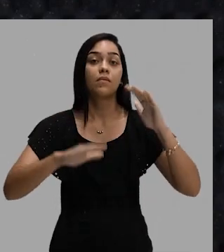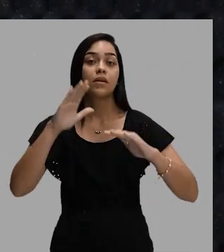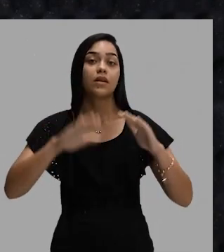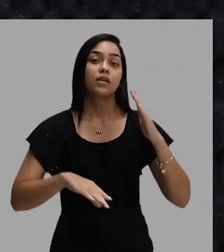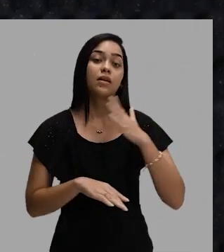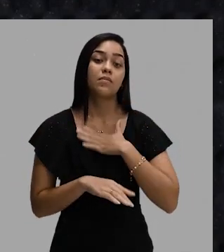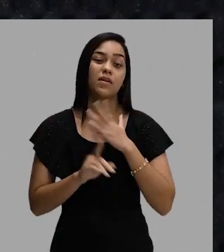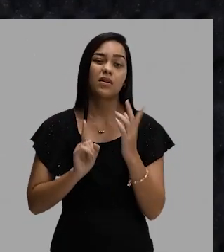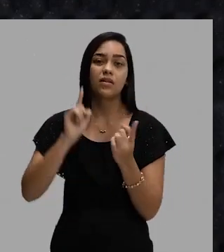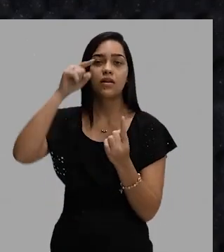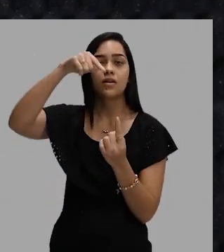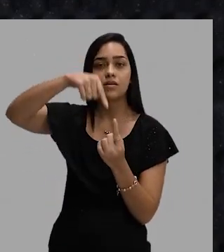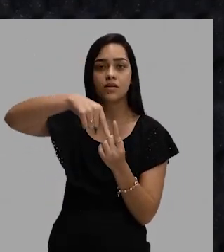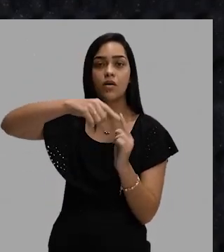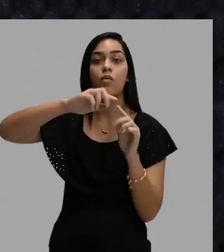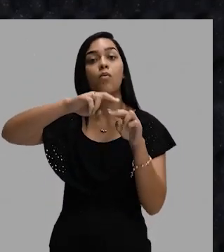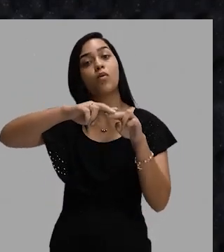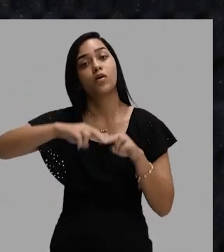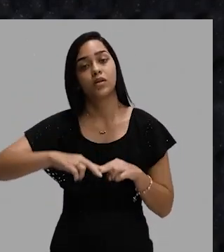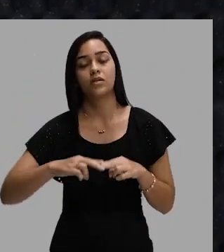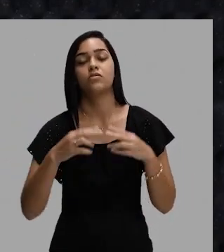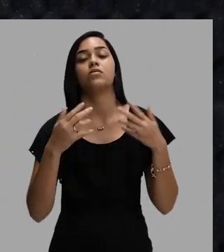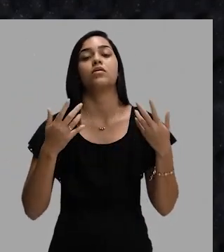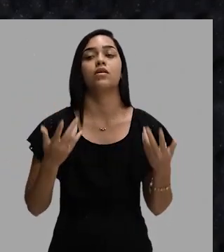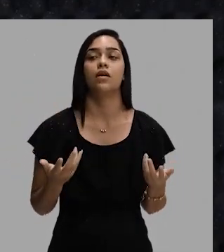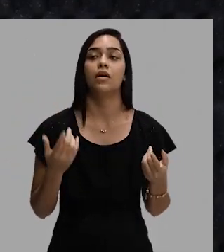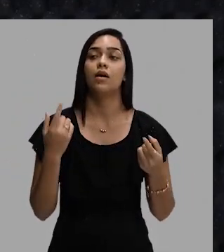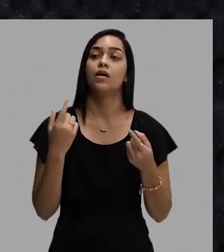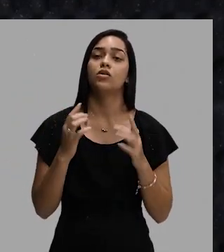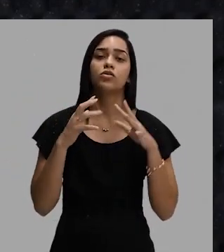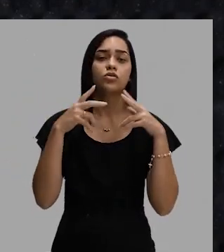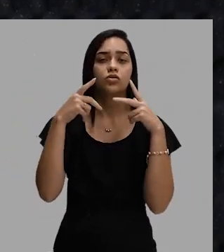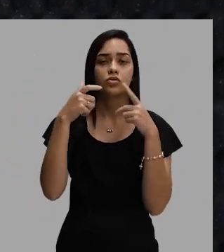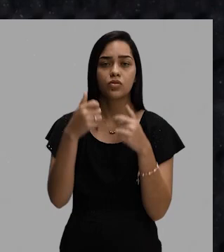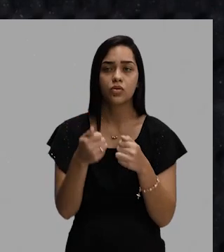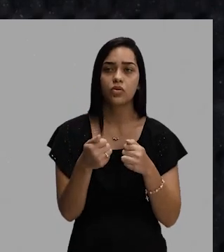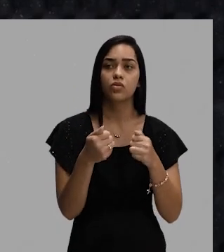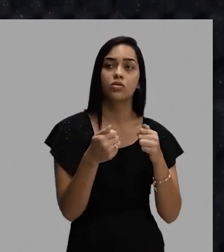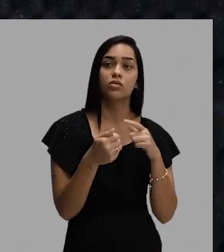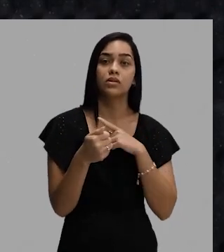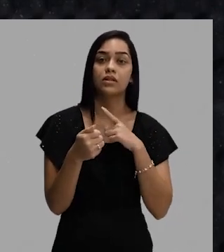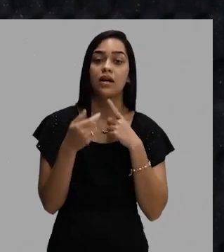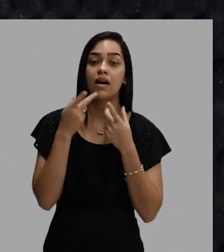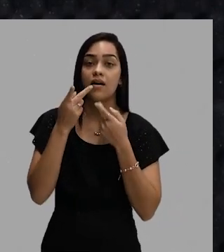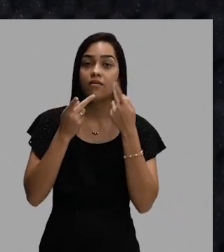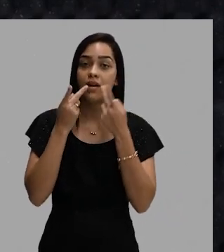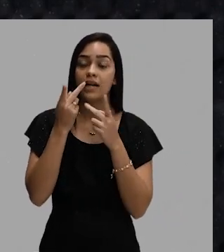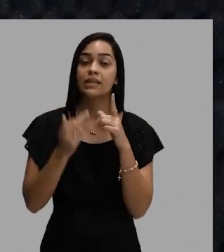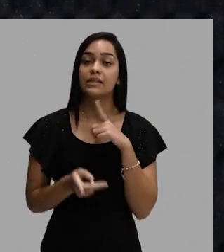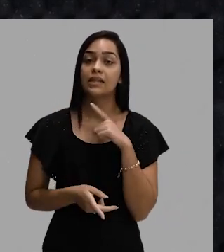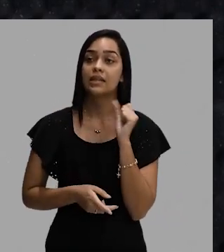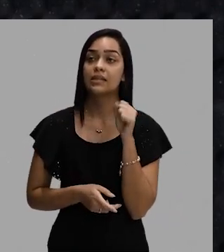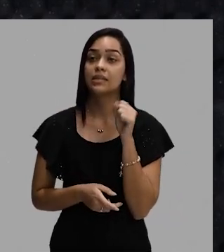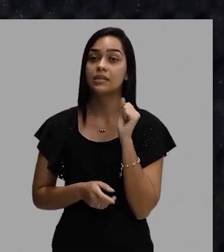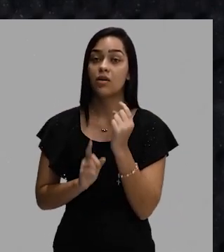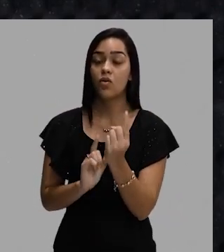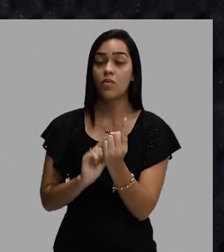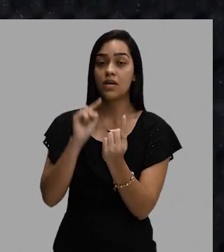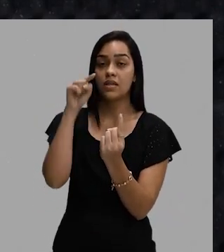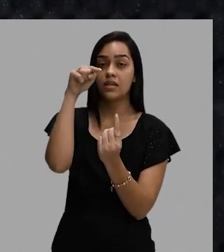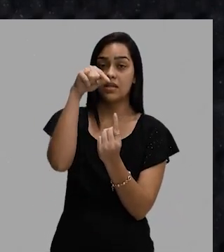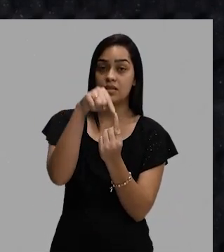minha intenção, afinal de contas, por trás de cada fala existe uma